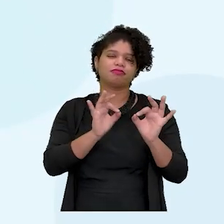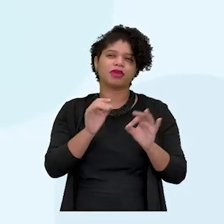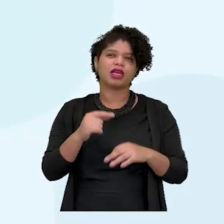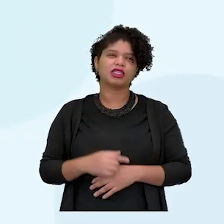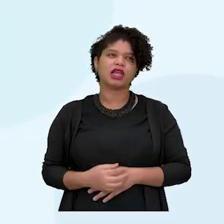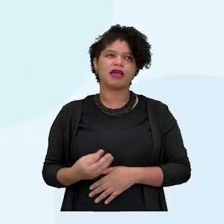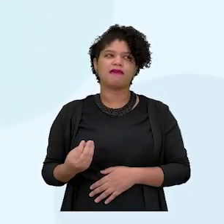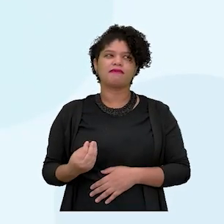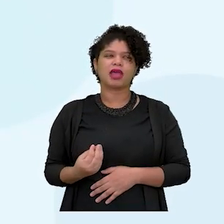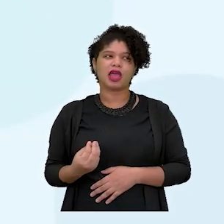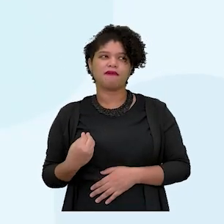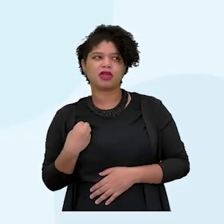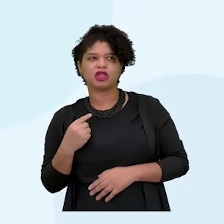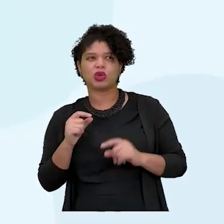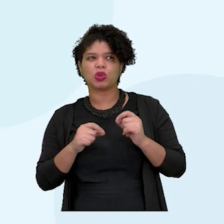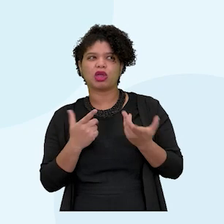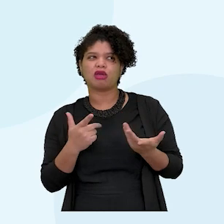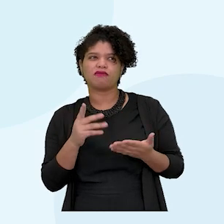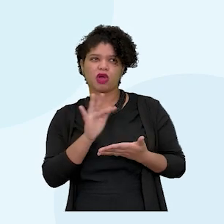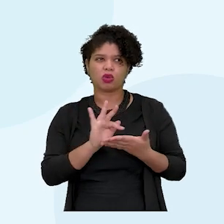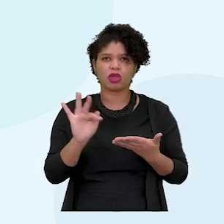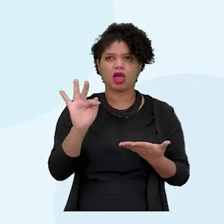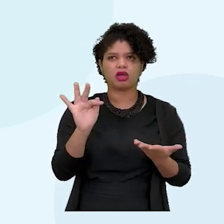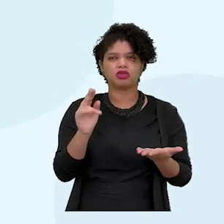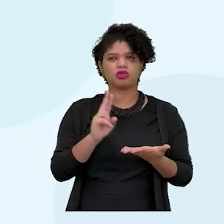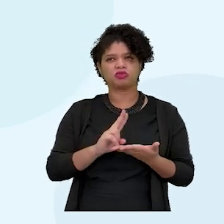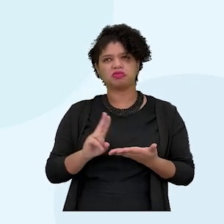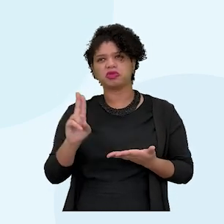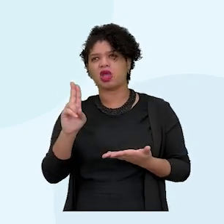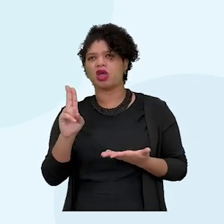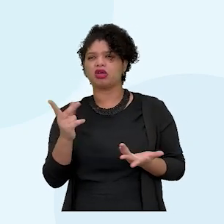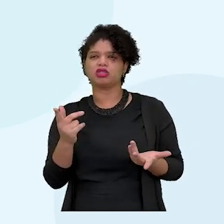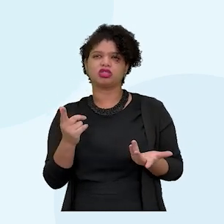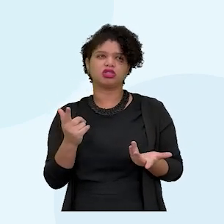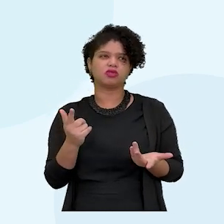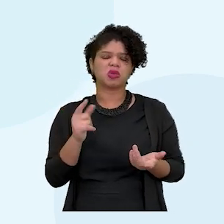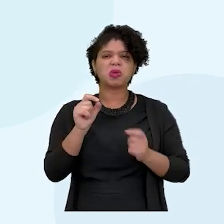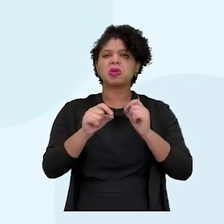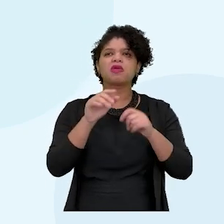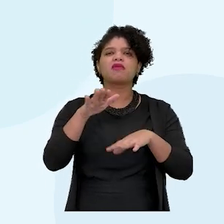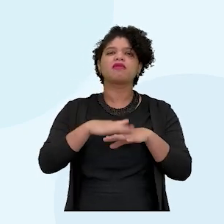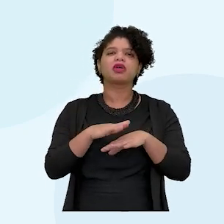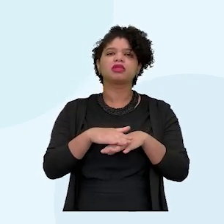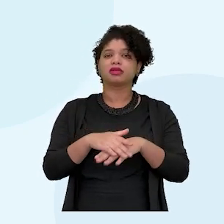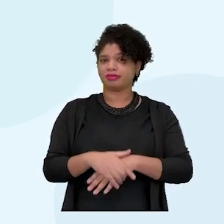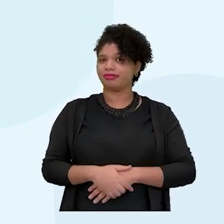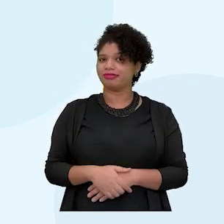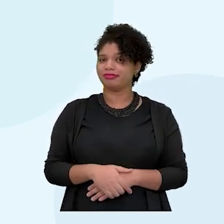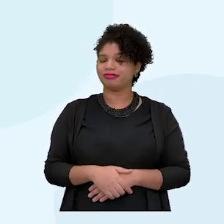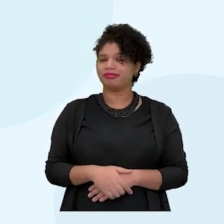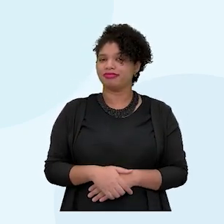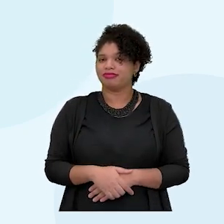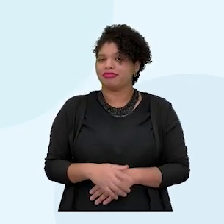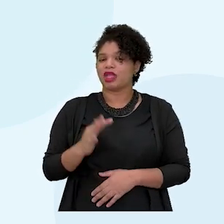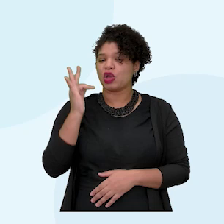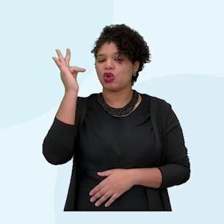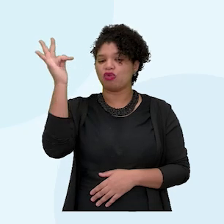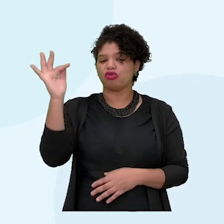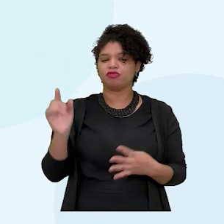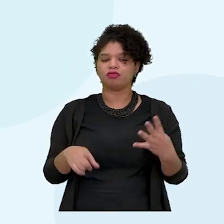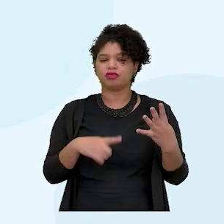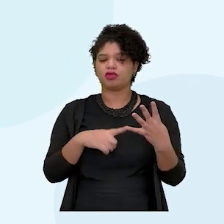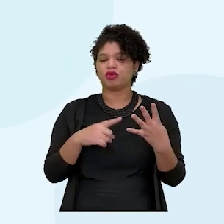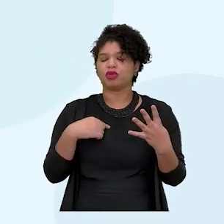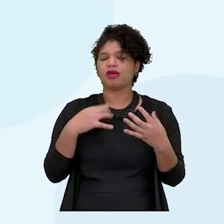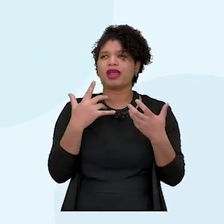você quer fazer? Logo você termina a escola, e aí? O que você vai fazer? Quem eu quero ser no futuro e o que